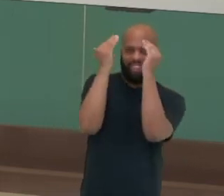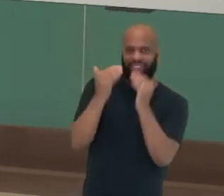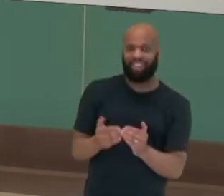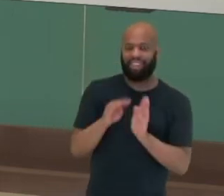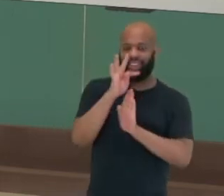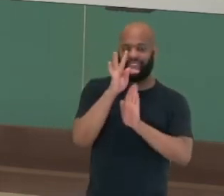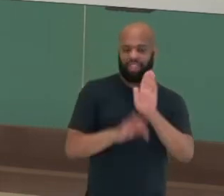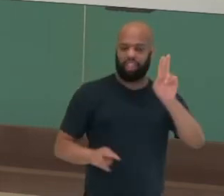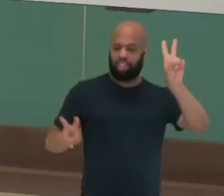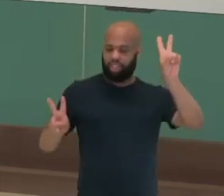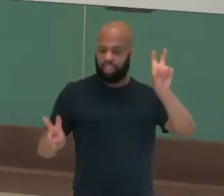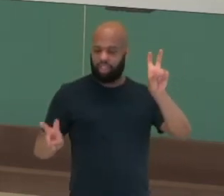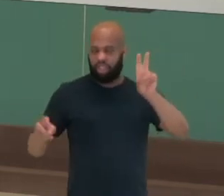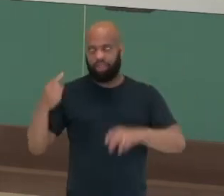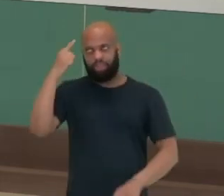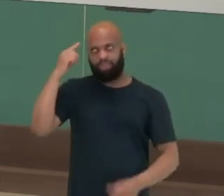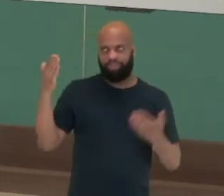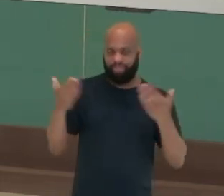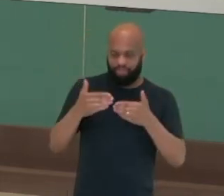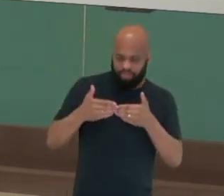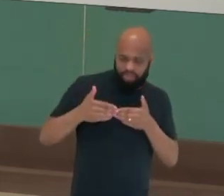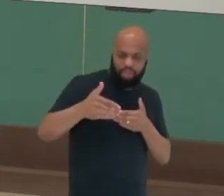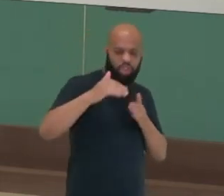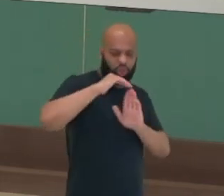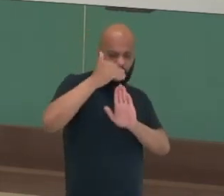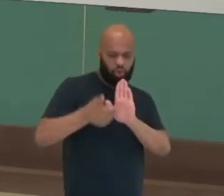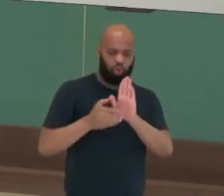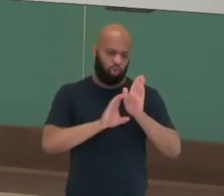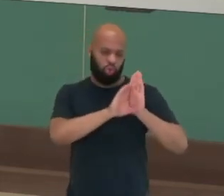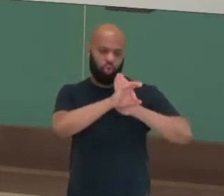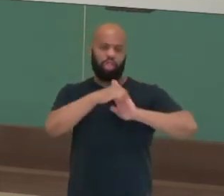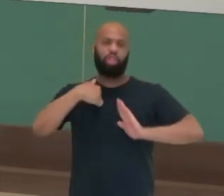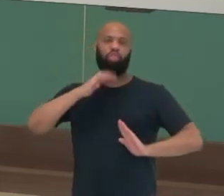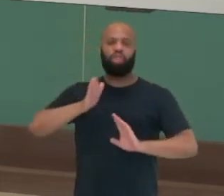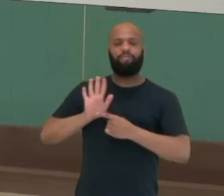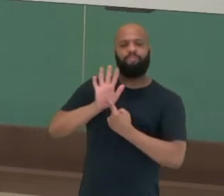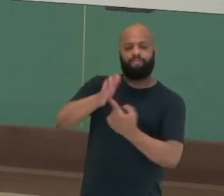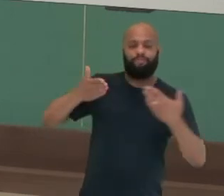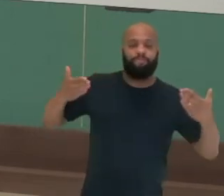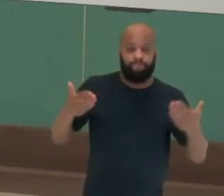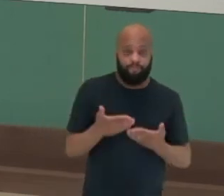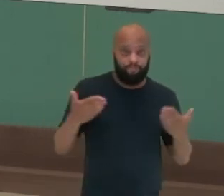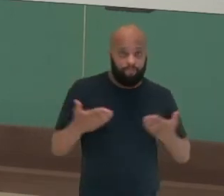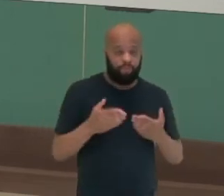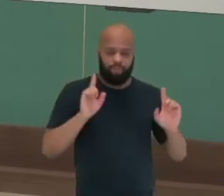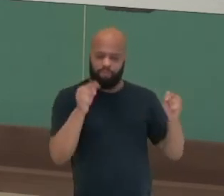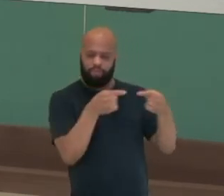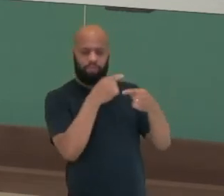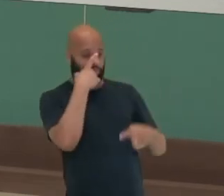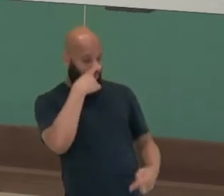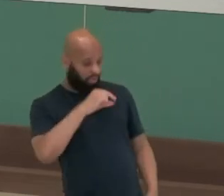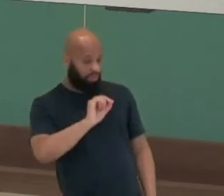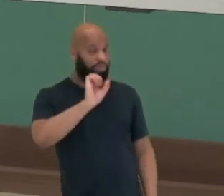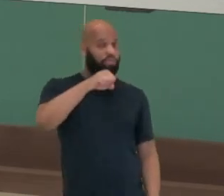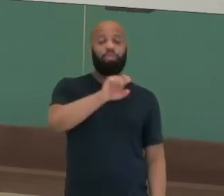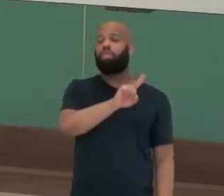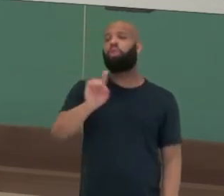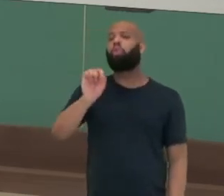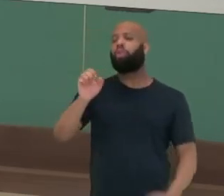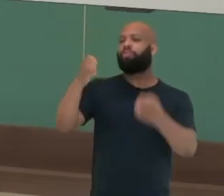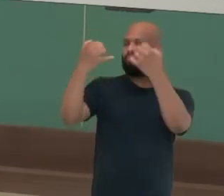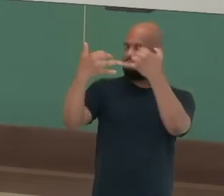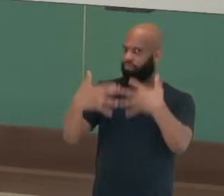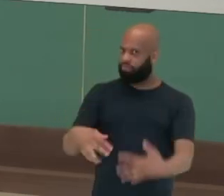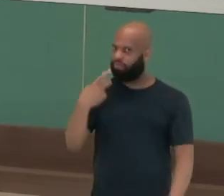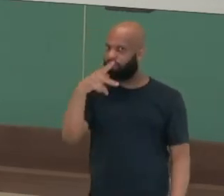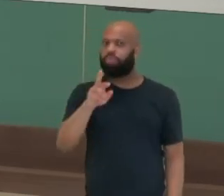essa citação, pensem um pouco a partir de todos os conceitos que a gente viu até agora, digam, será que ela é do John Locke ou